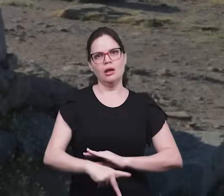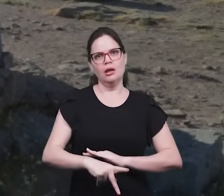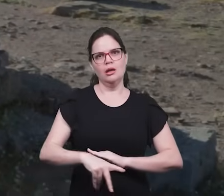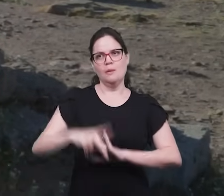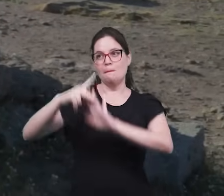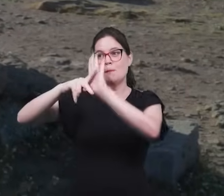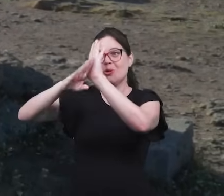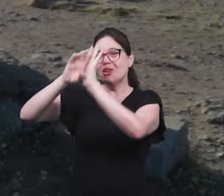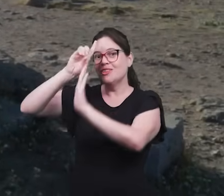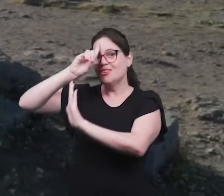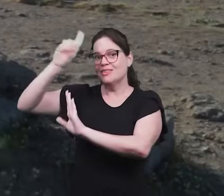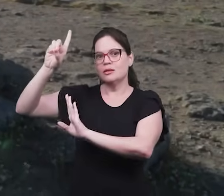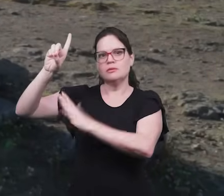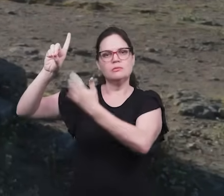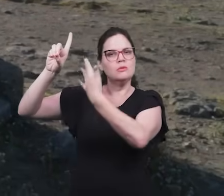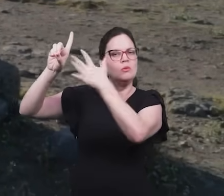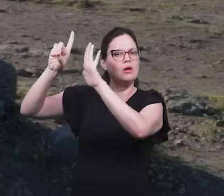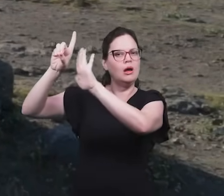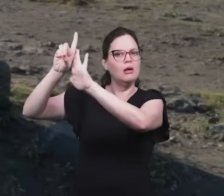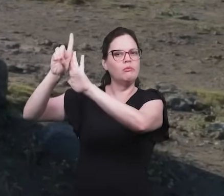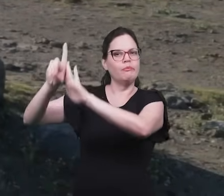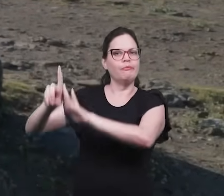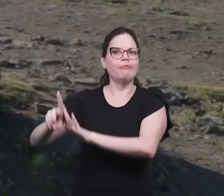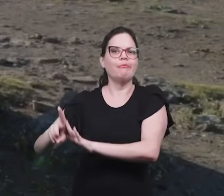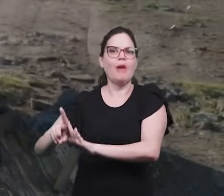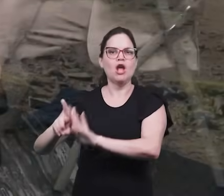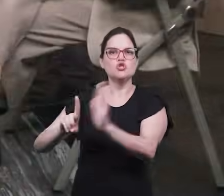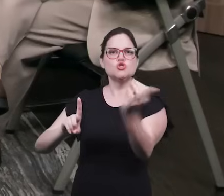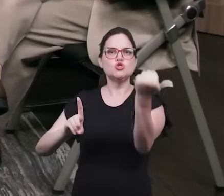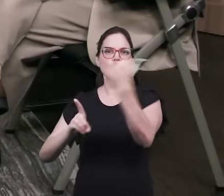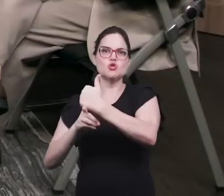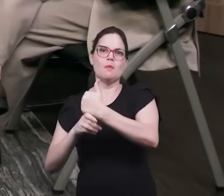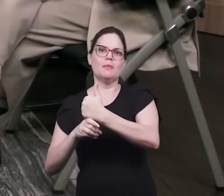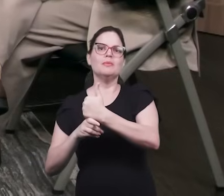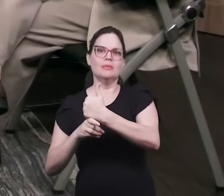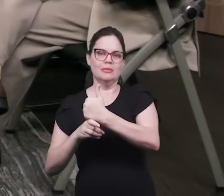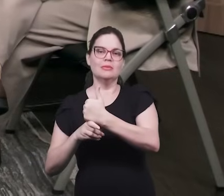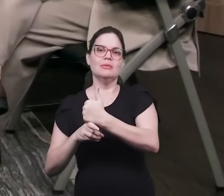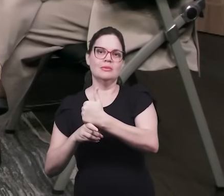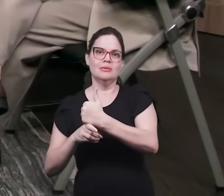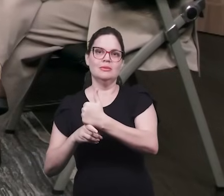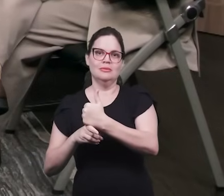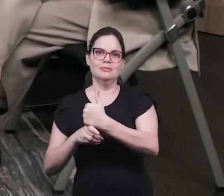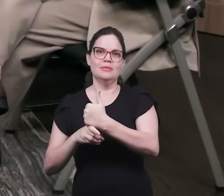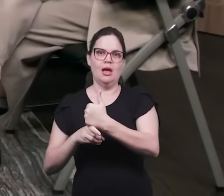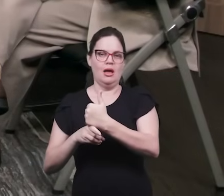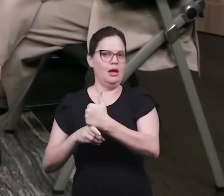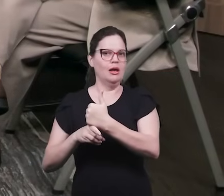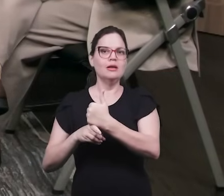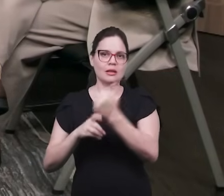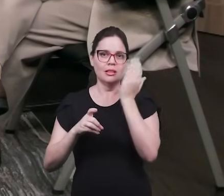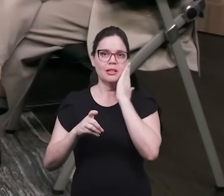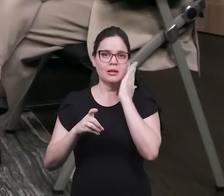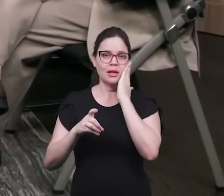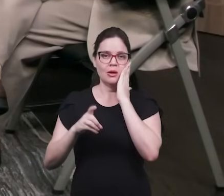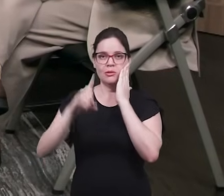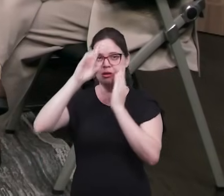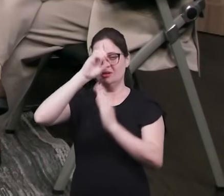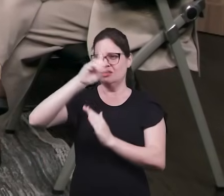E ele não quer o projeto de Deus. Só isso. Ele não é aquele não quer. Ele